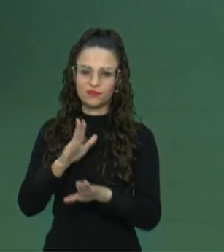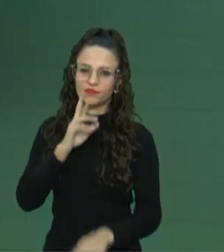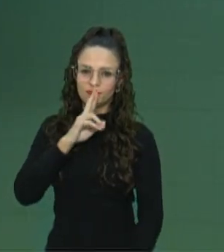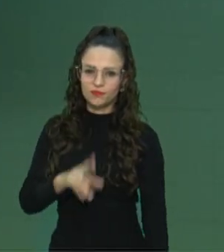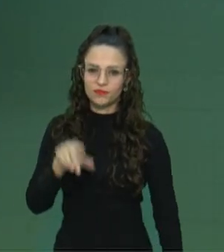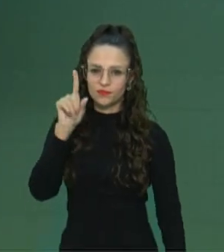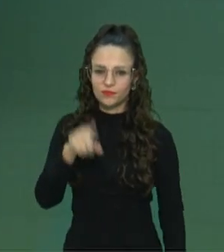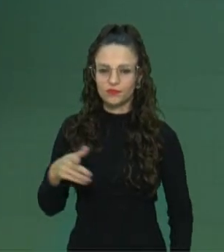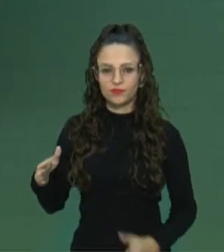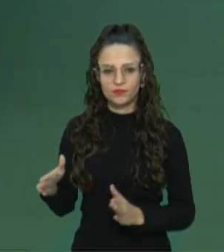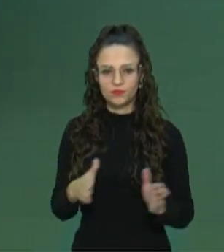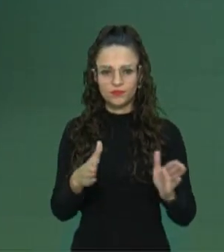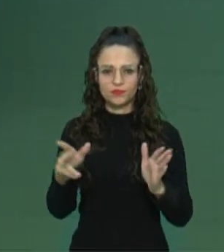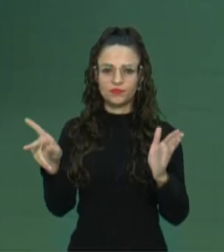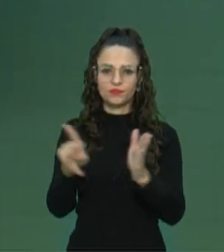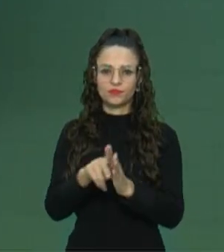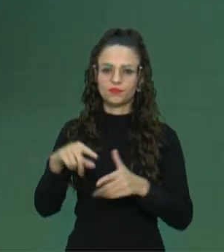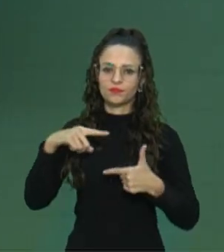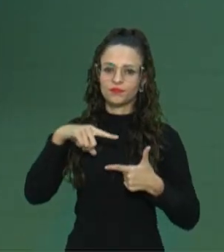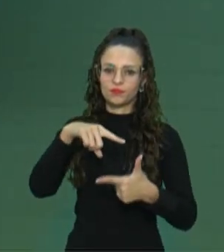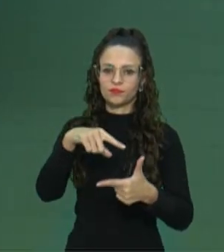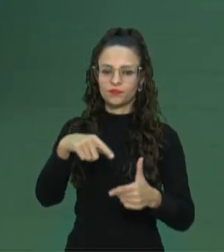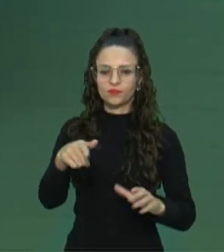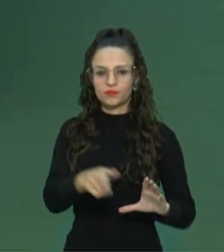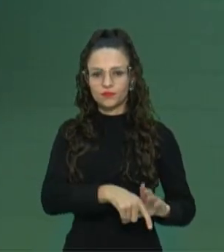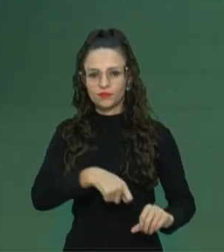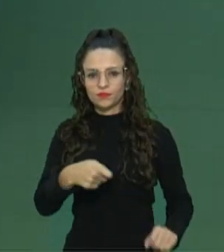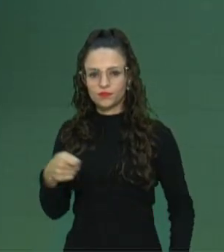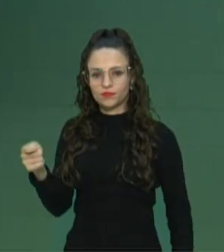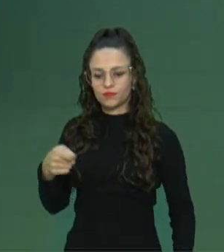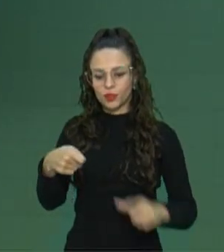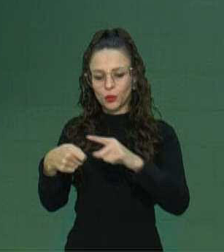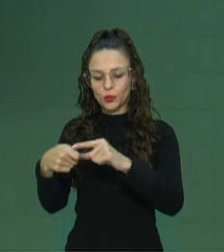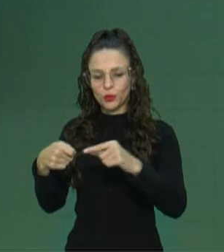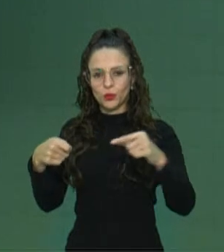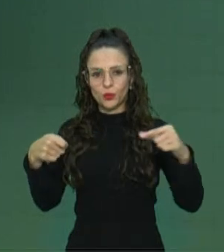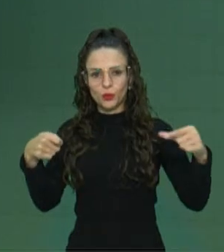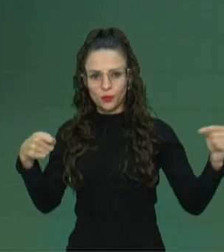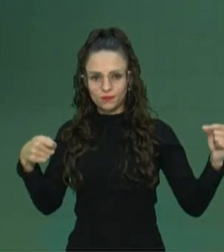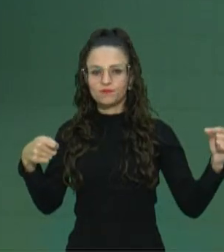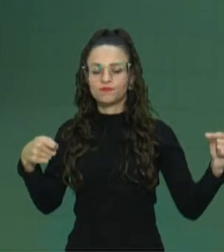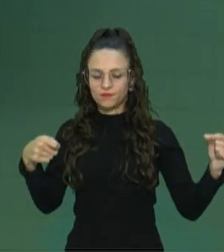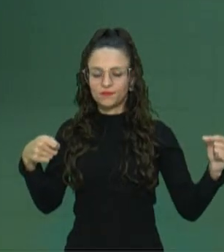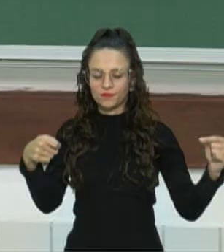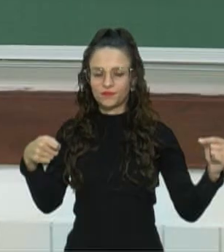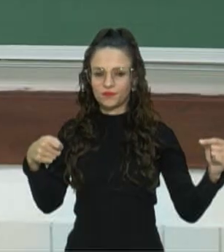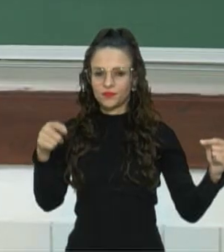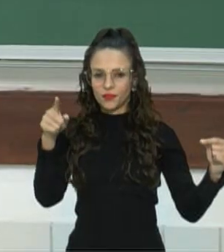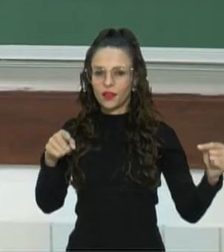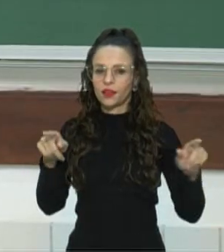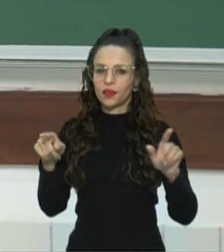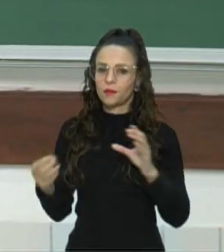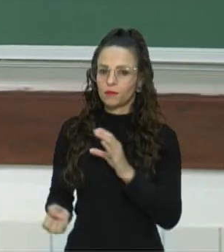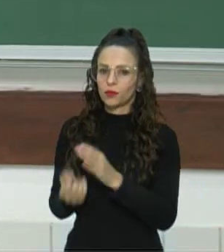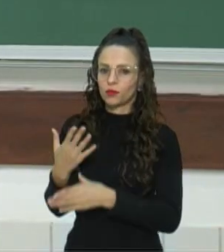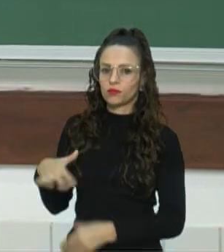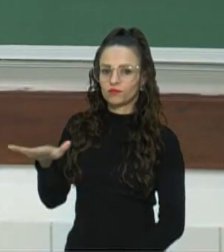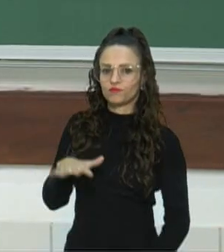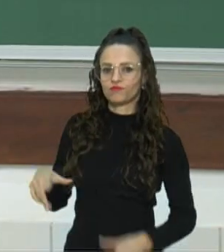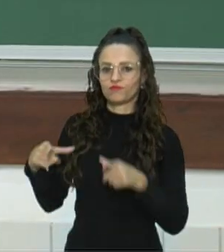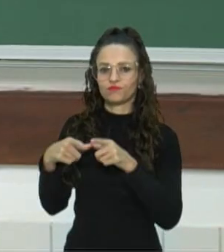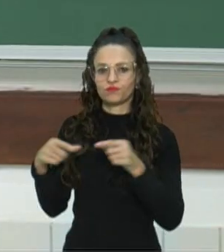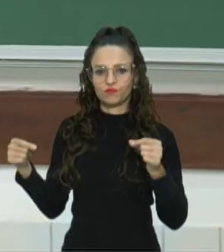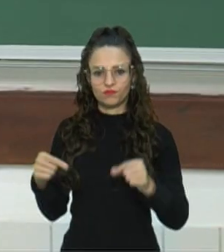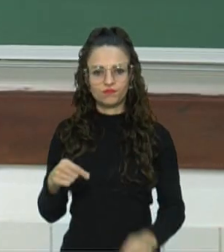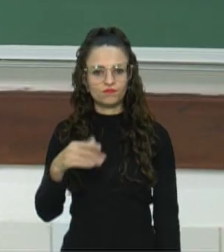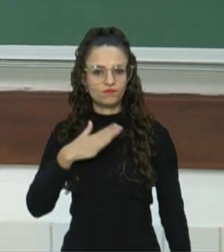é o caminho da espada, né? Tradicional espada samurai, né? Então, tem origem lá também oriental, né, do Japão. Fica